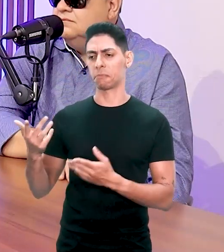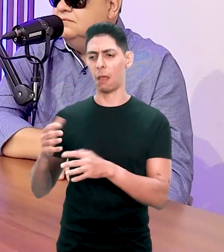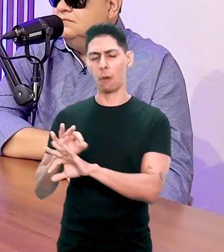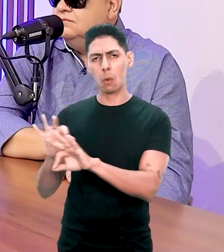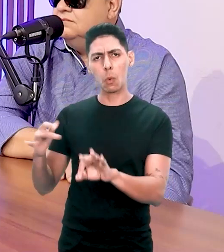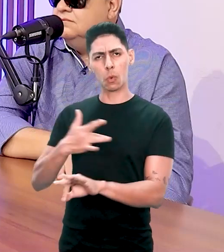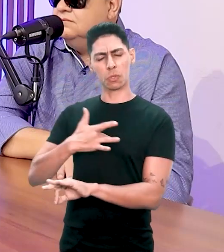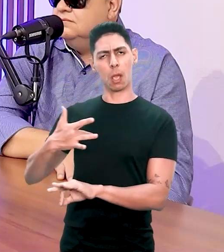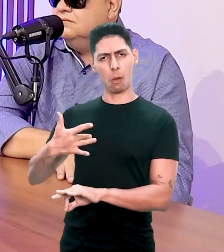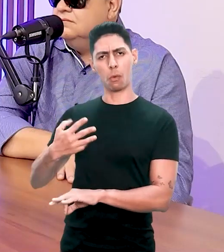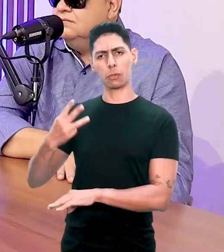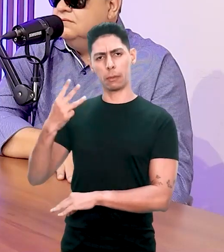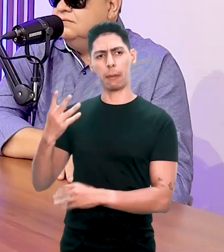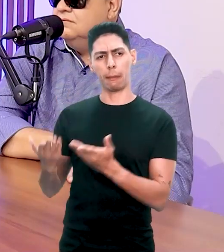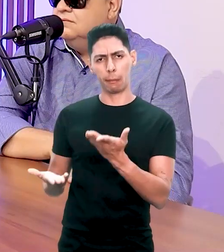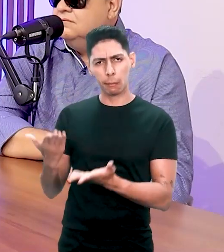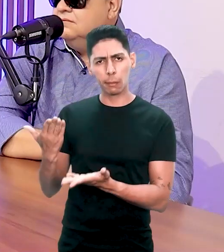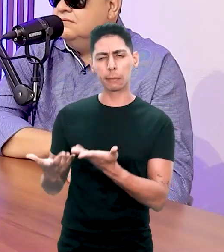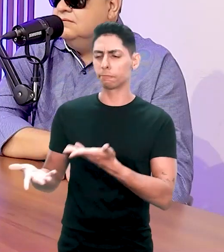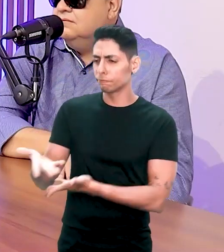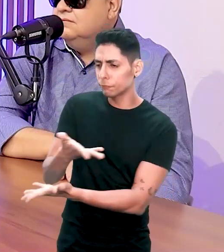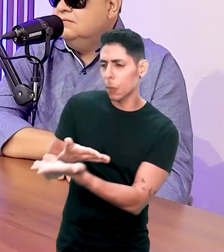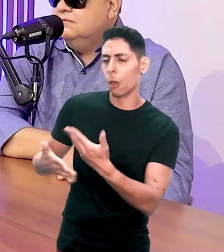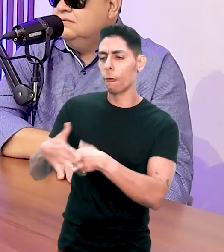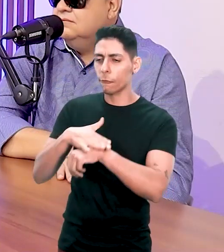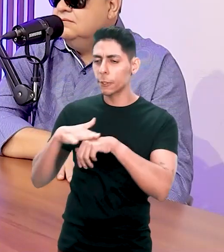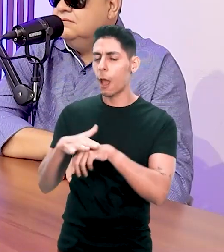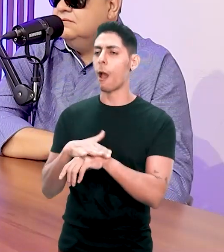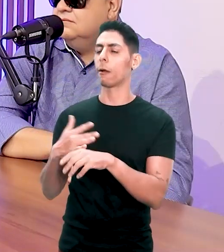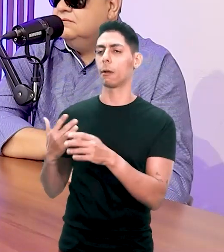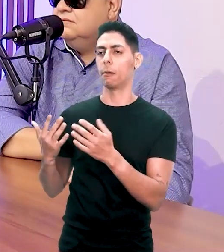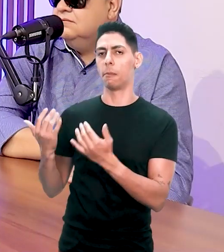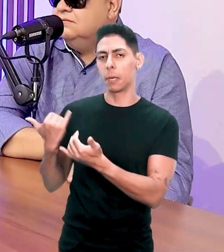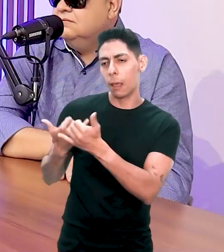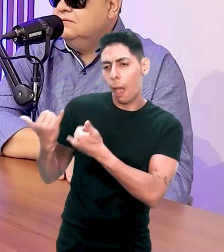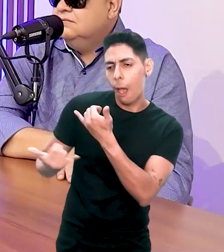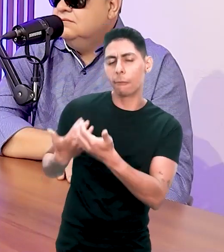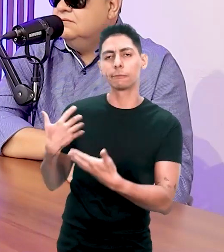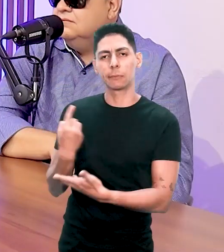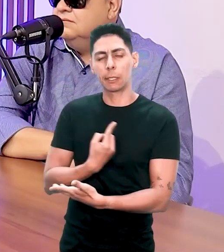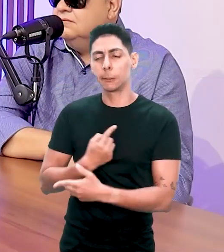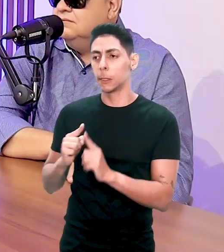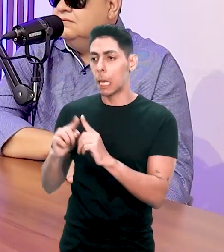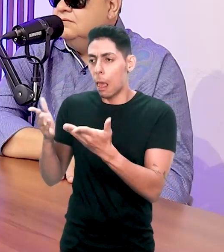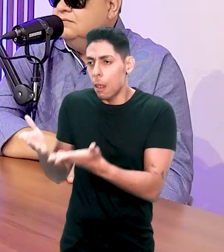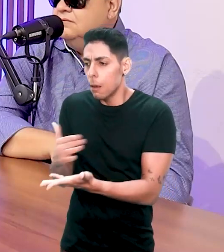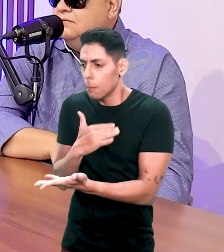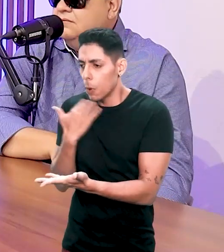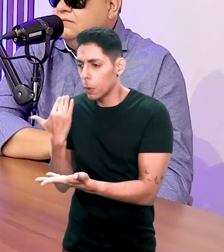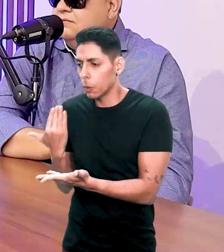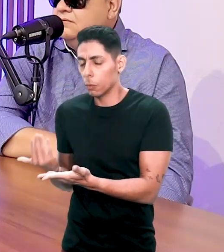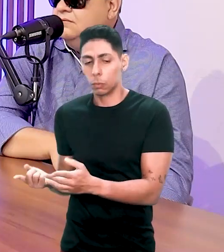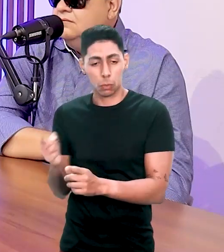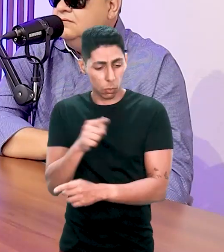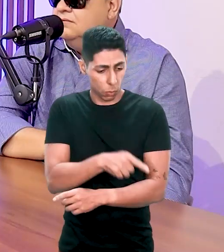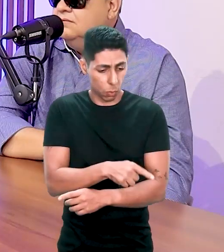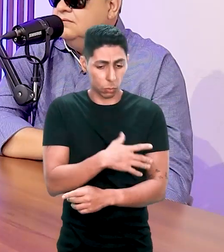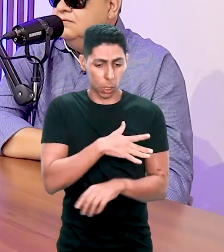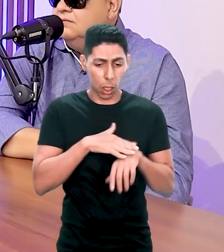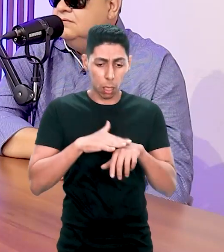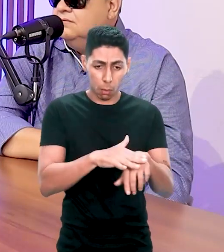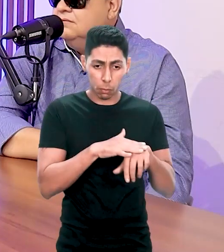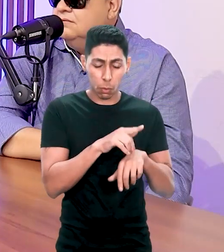tanto, né, e que interagia já e tudo, faleceu, e nós ficamos com um que o